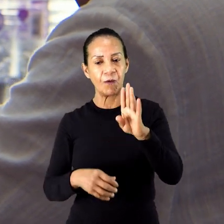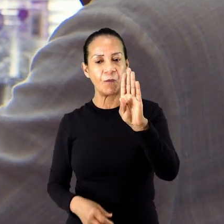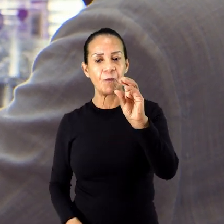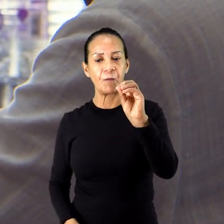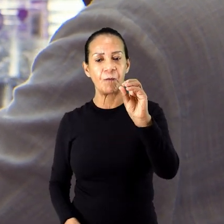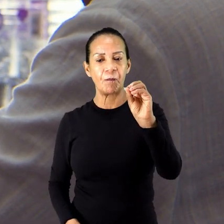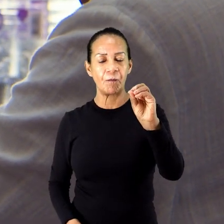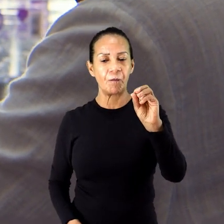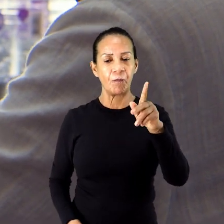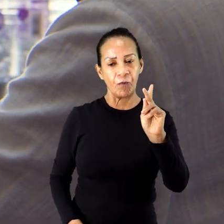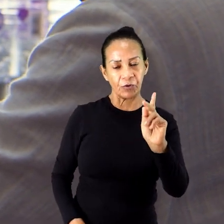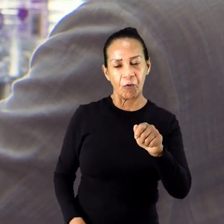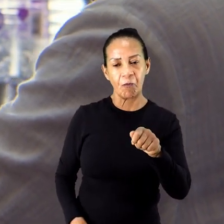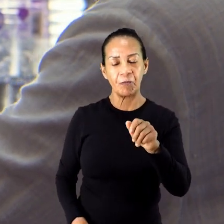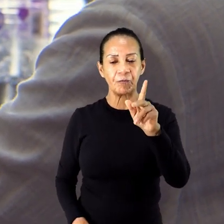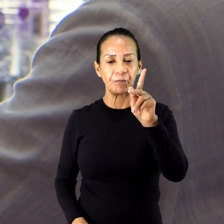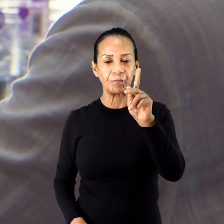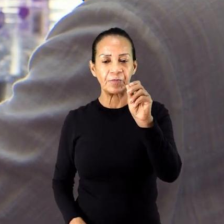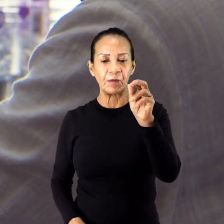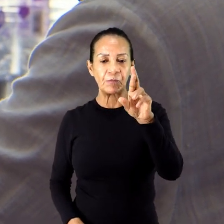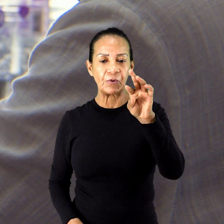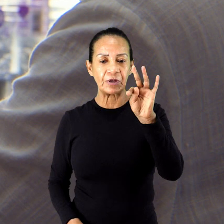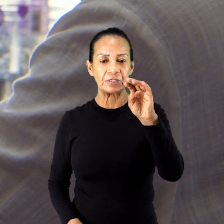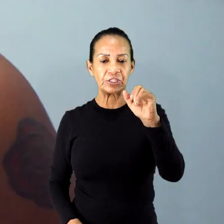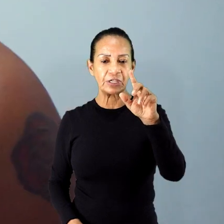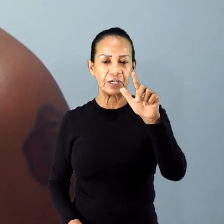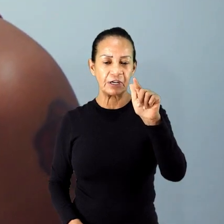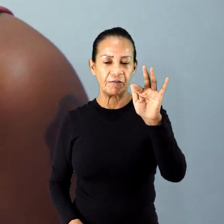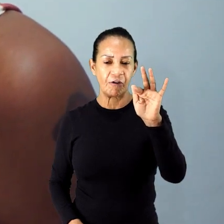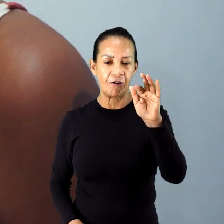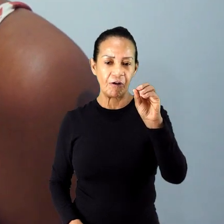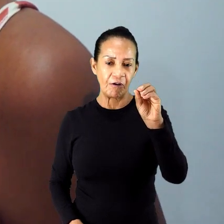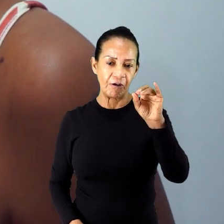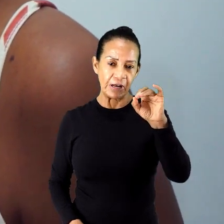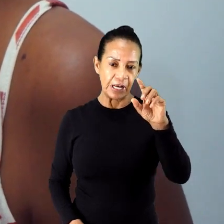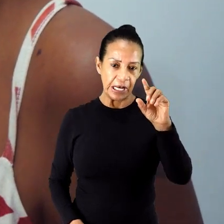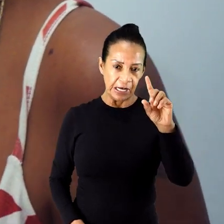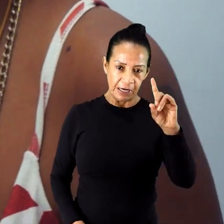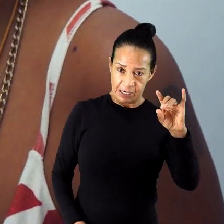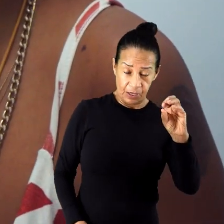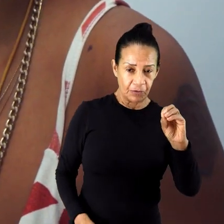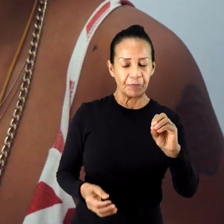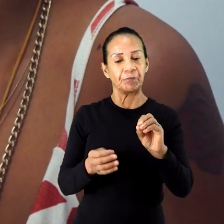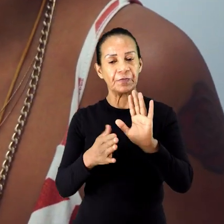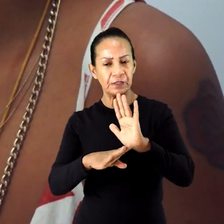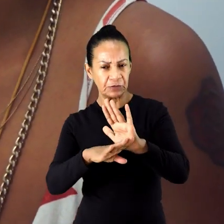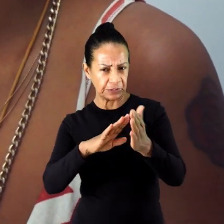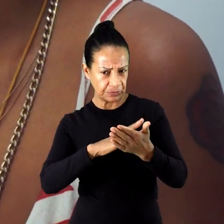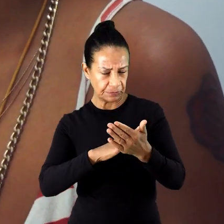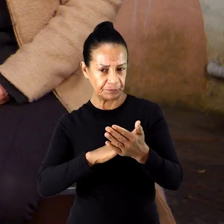de Esquina, quais são os produtos que vocês têm, com textinhos curtos, assim, 5, 6 linhas contando cada um deles, com